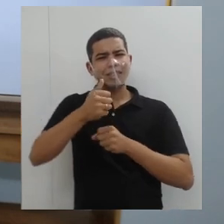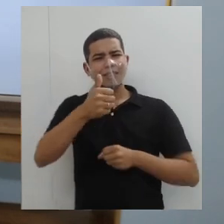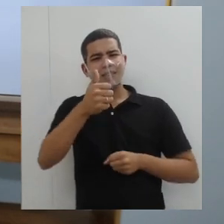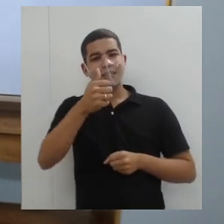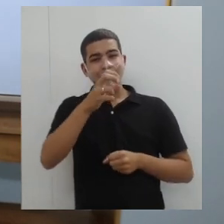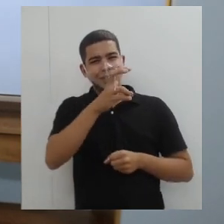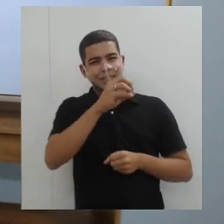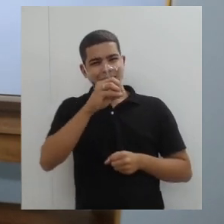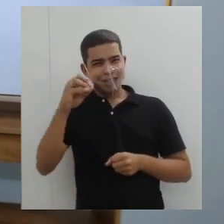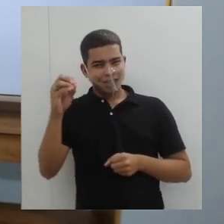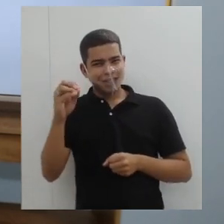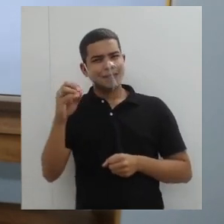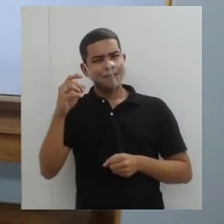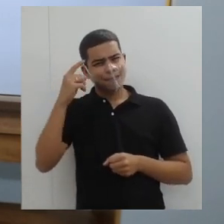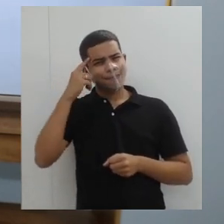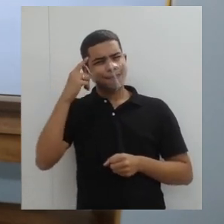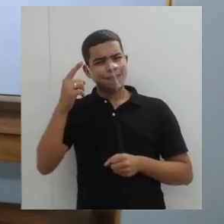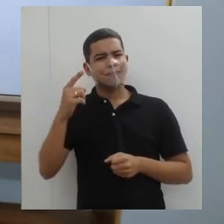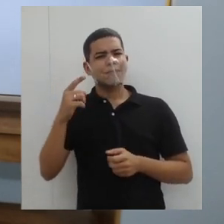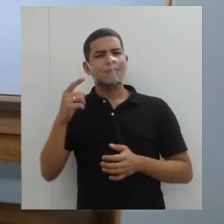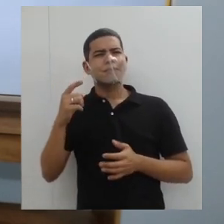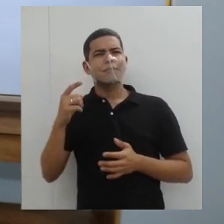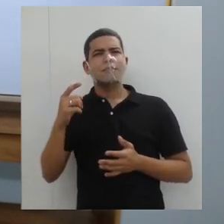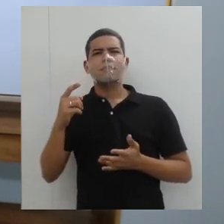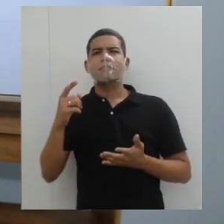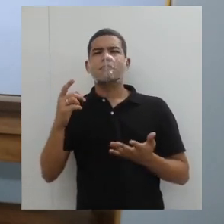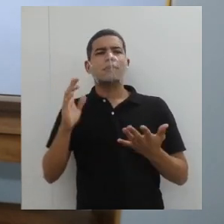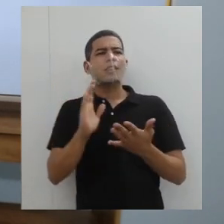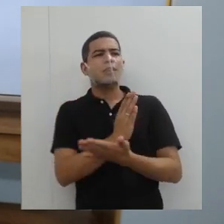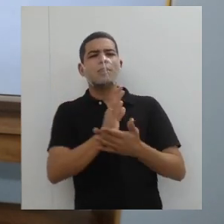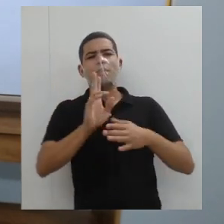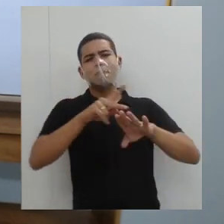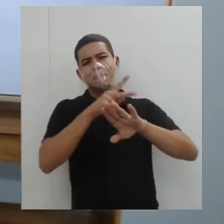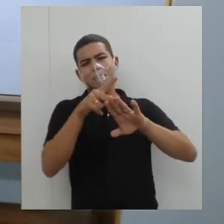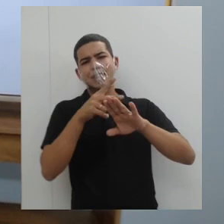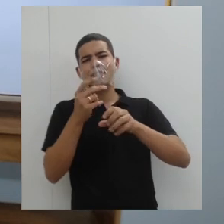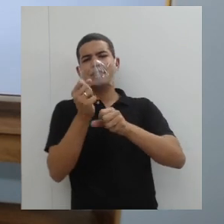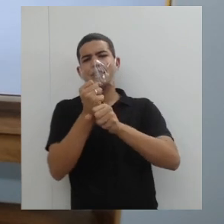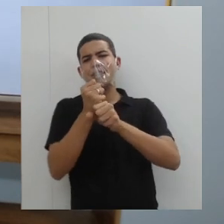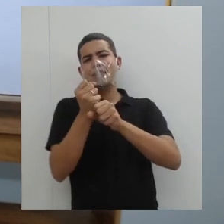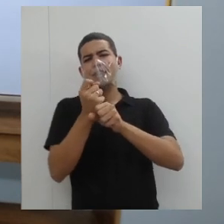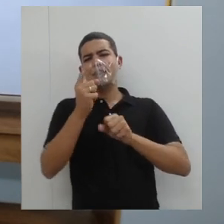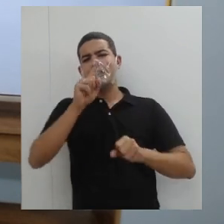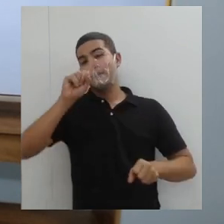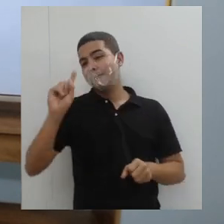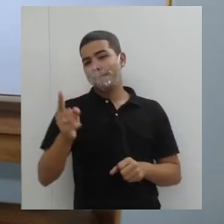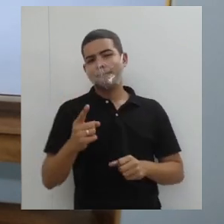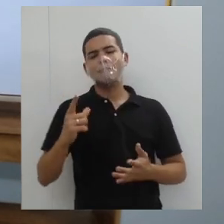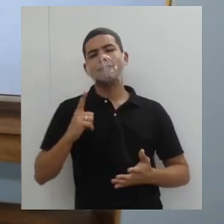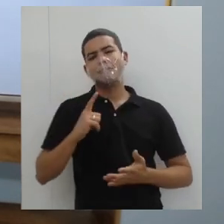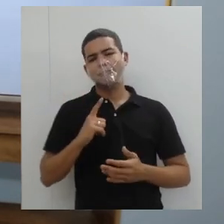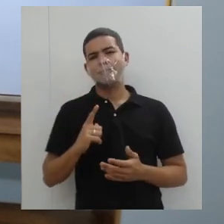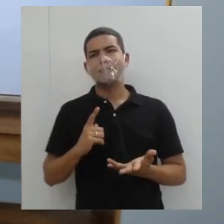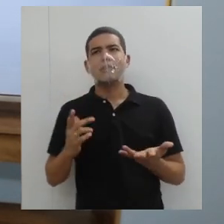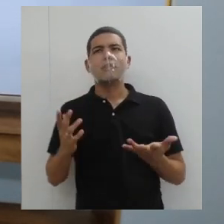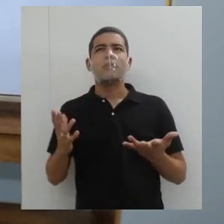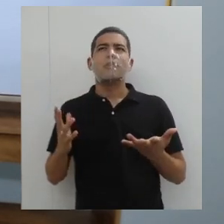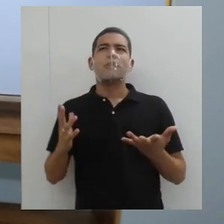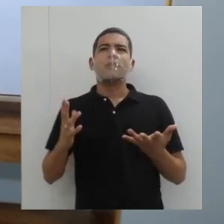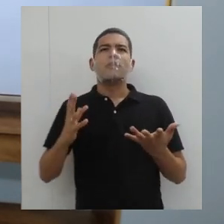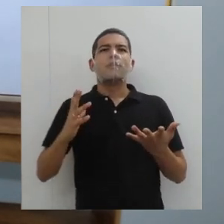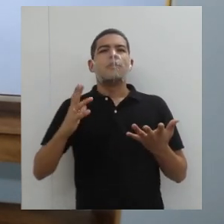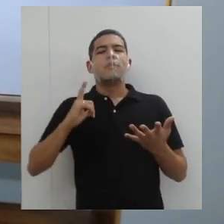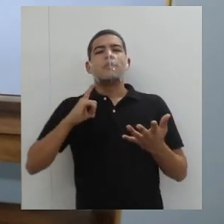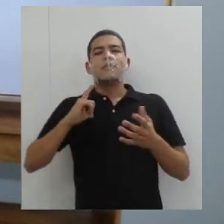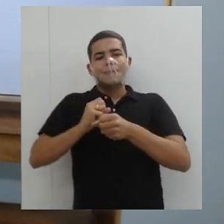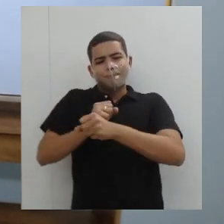compara com países que são milenares, tá certo? Quando a gente tem no processo de colonização, quando acontece o fim